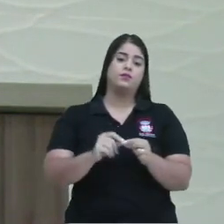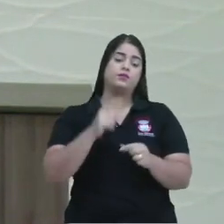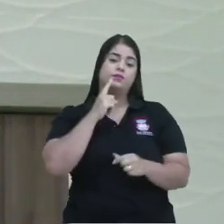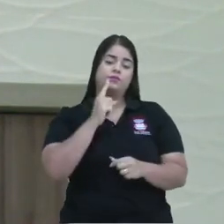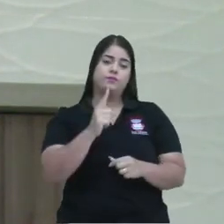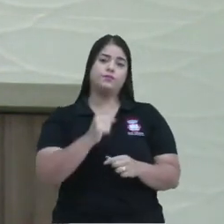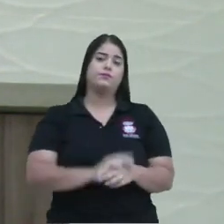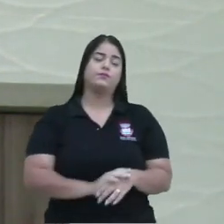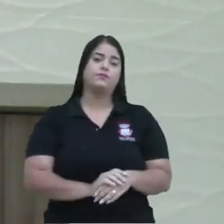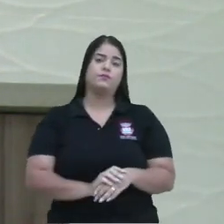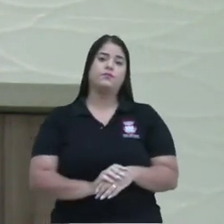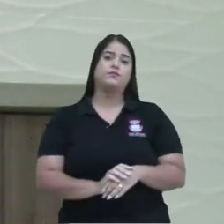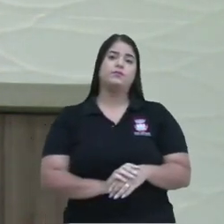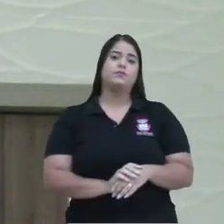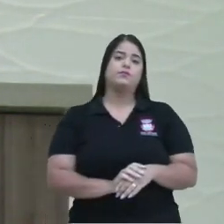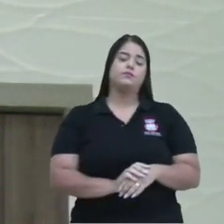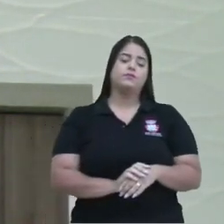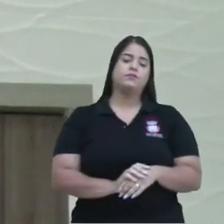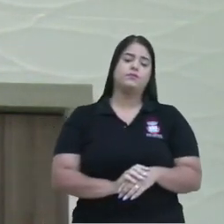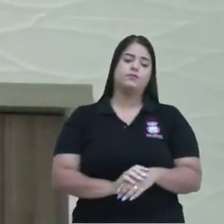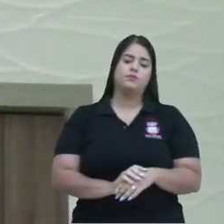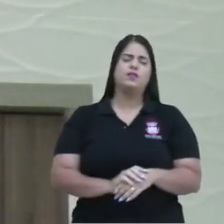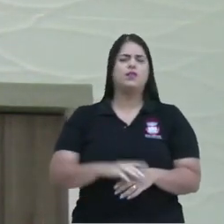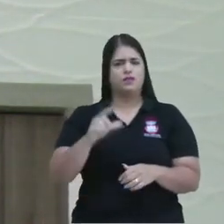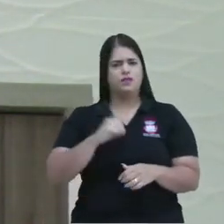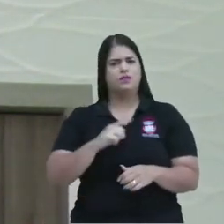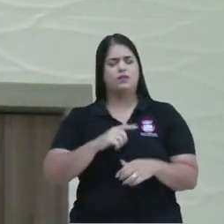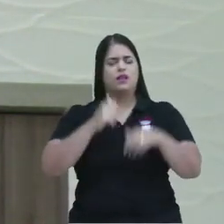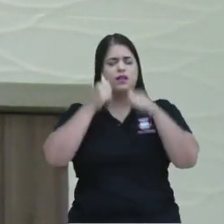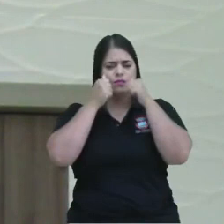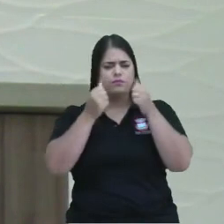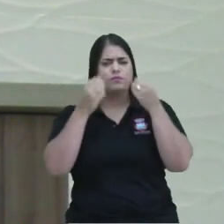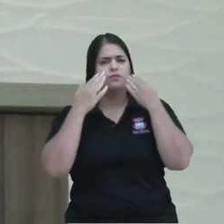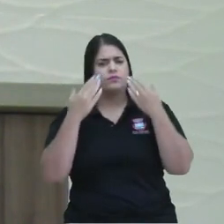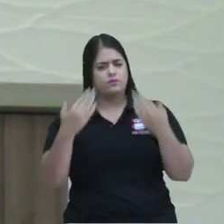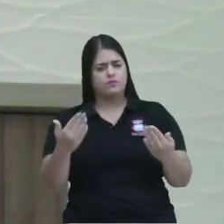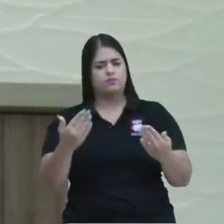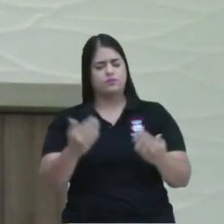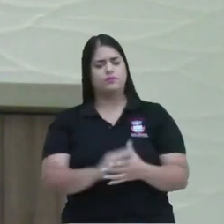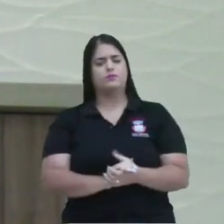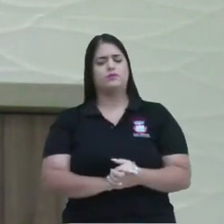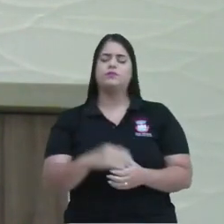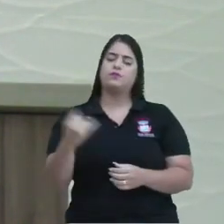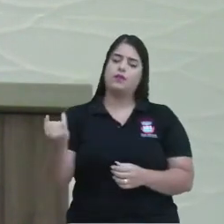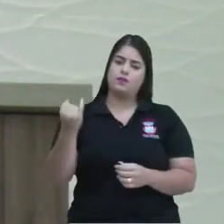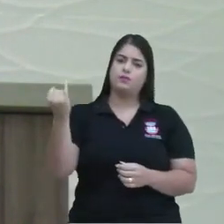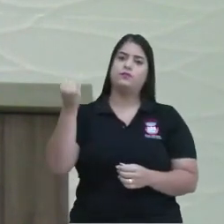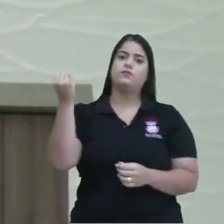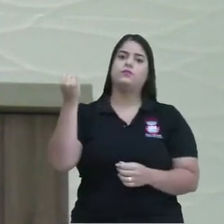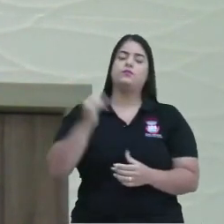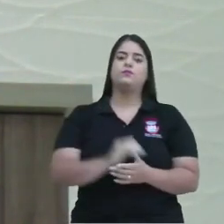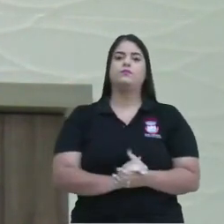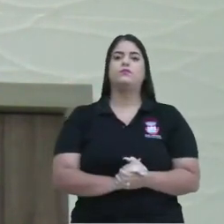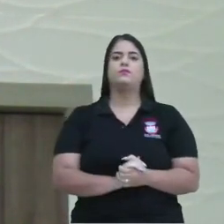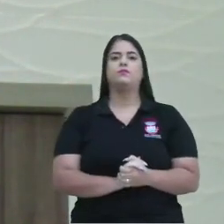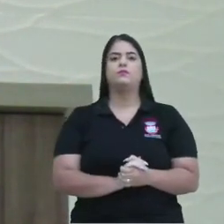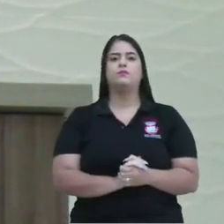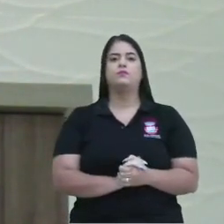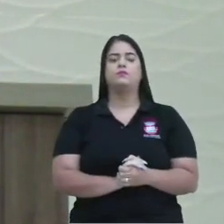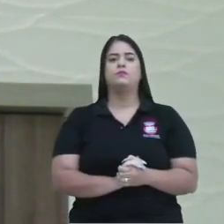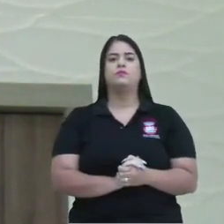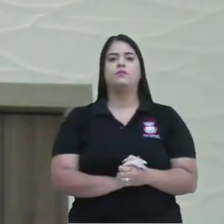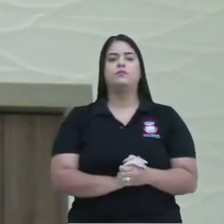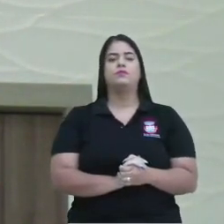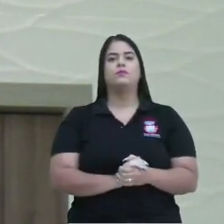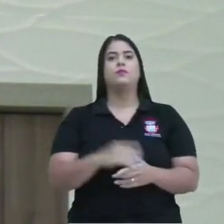indicação para que haja realmente essa prestação de contas, muito importante para o embate dessa casa,